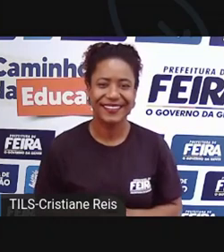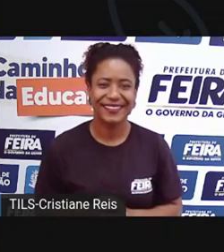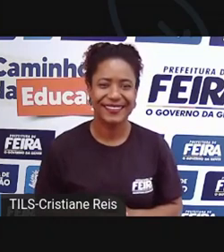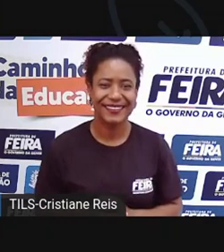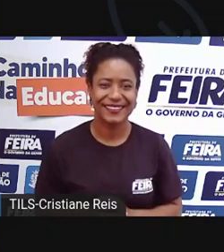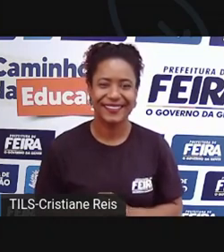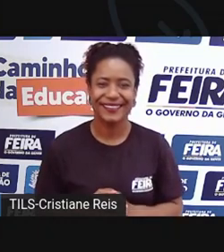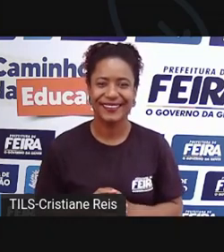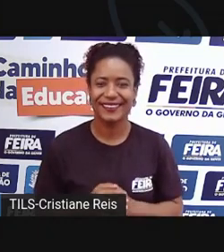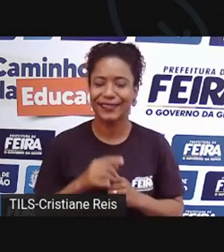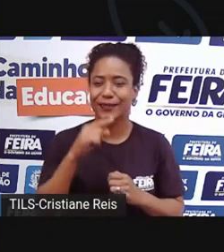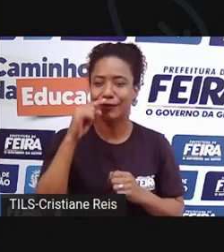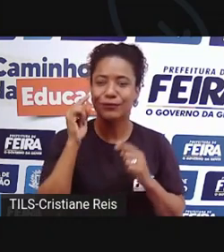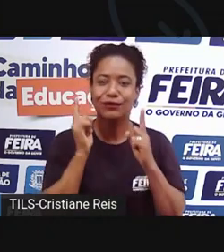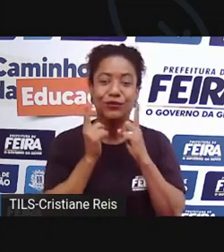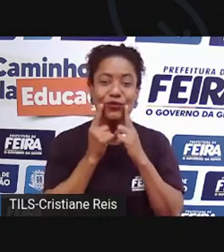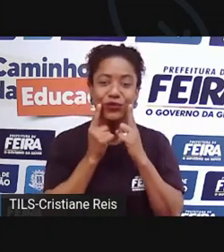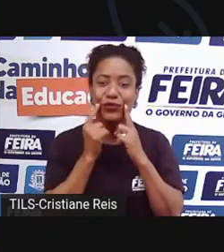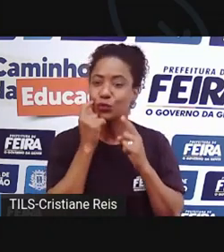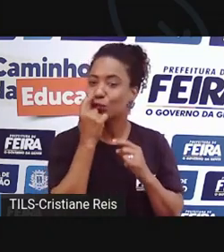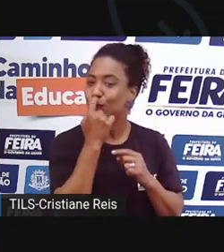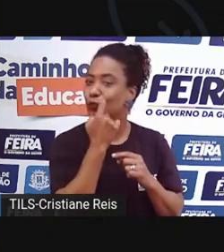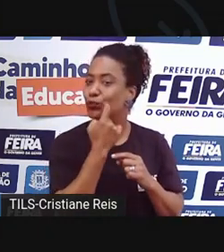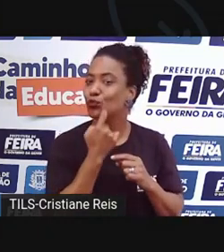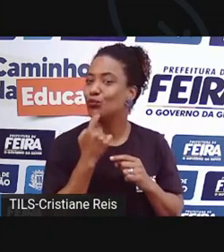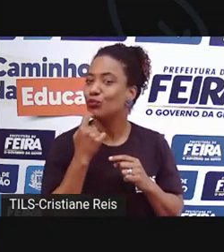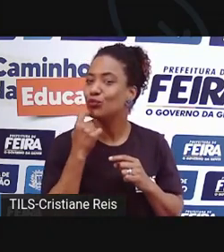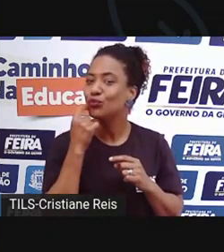E logo abaixo do nariz, nós temos a nossa